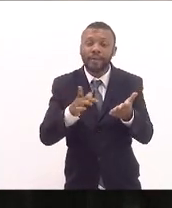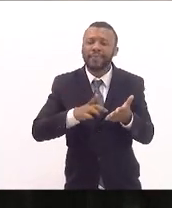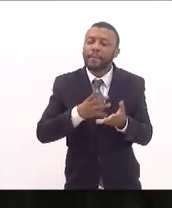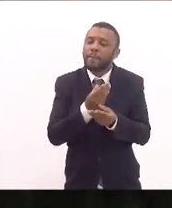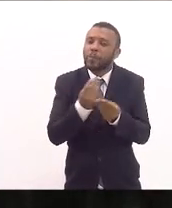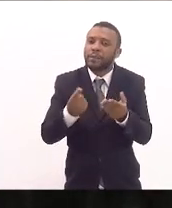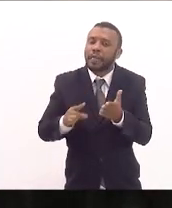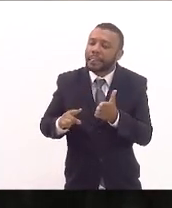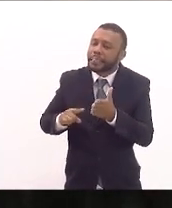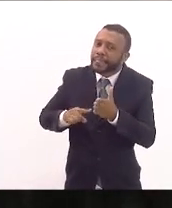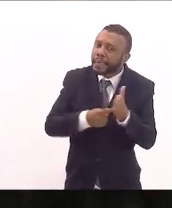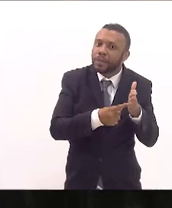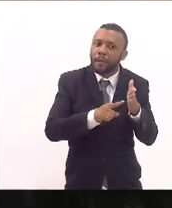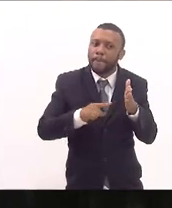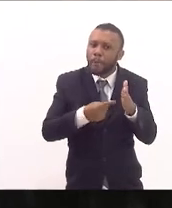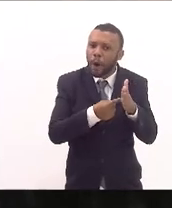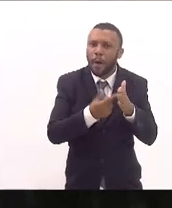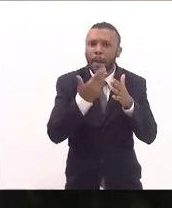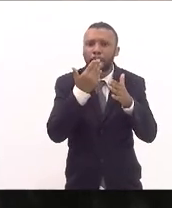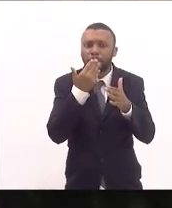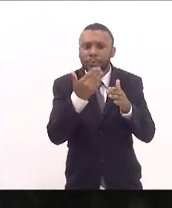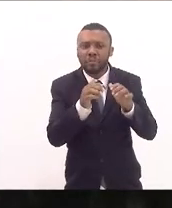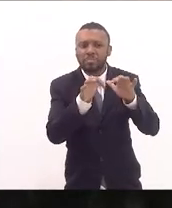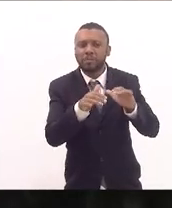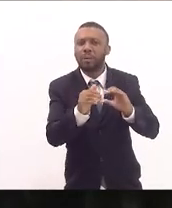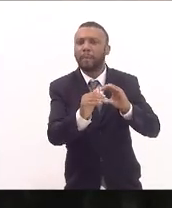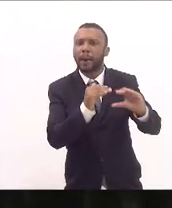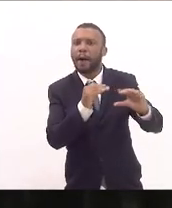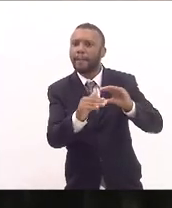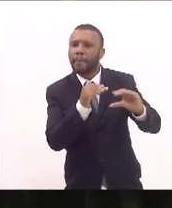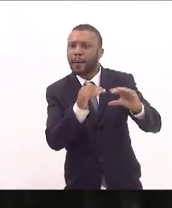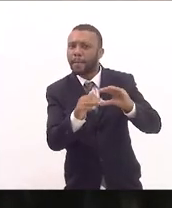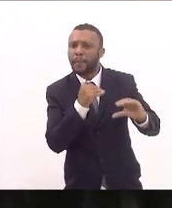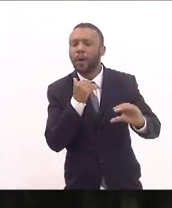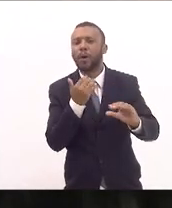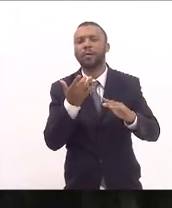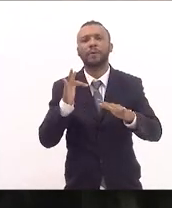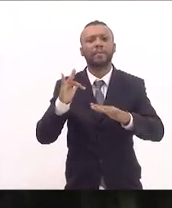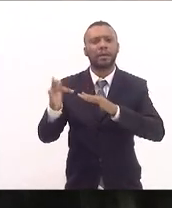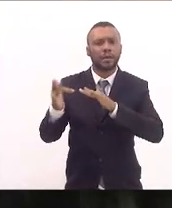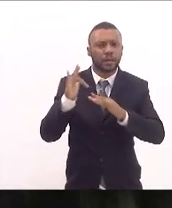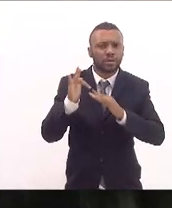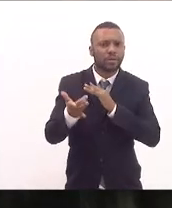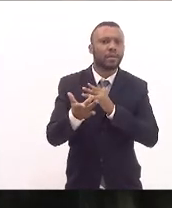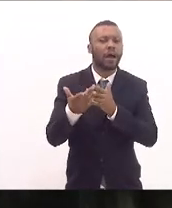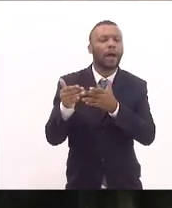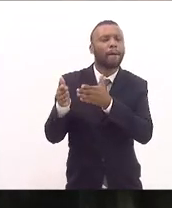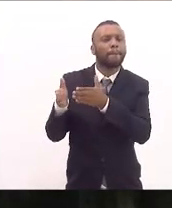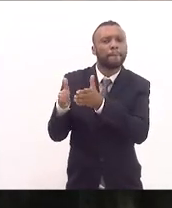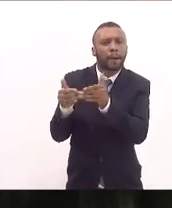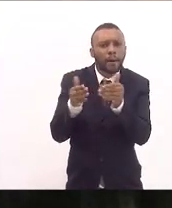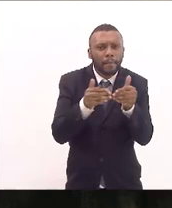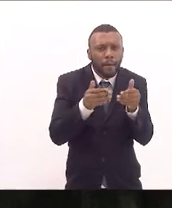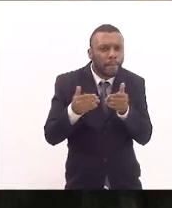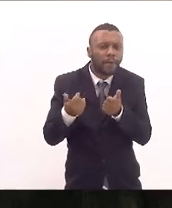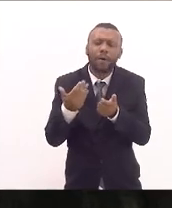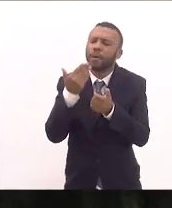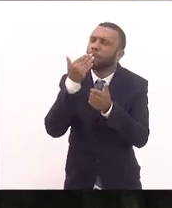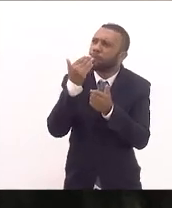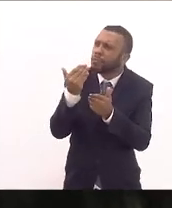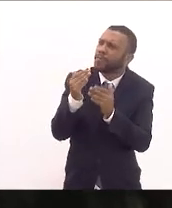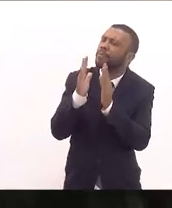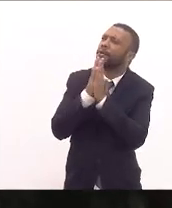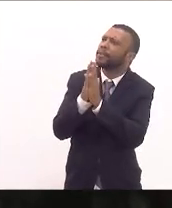denúncias e pedidos no meu e-mail choveu perdidos nas minhas redes sociais deputada olhe por